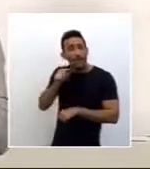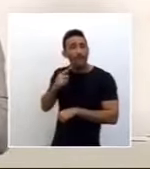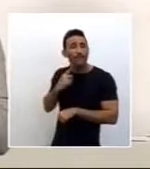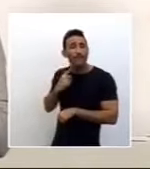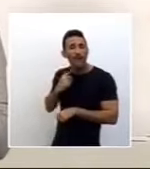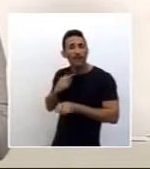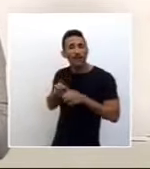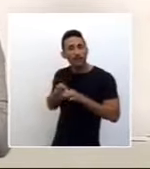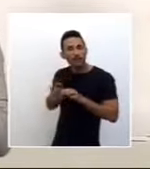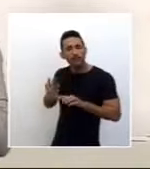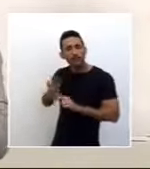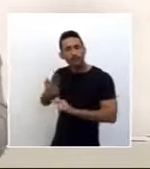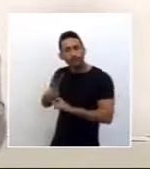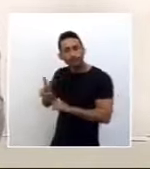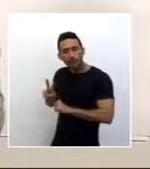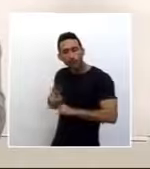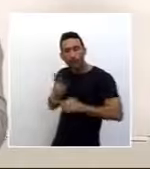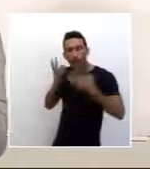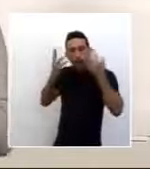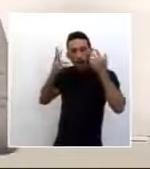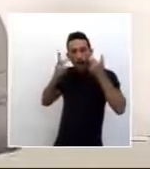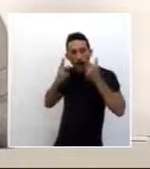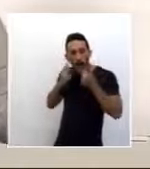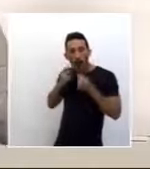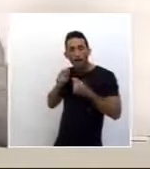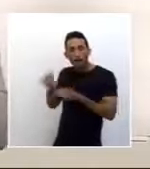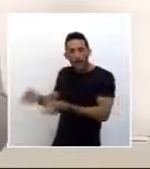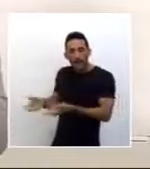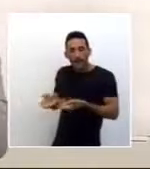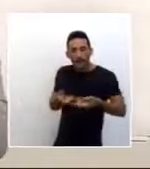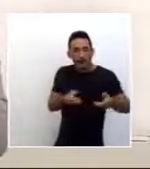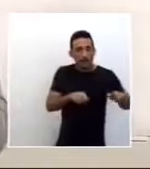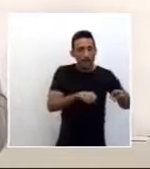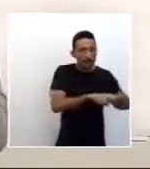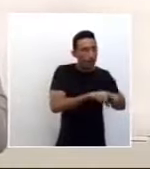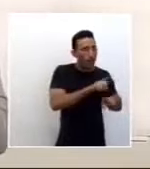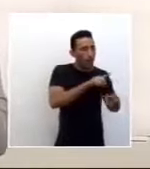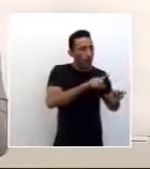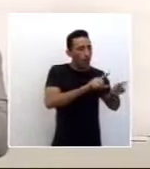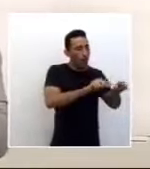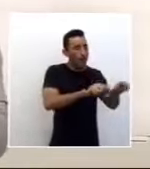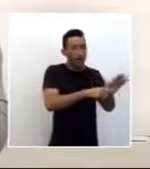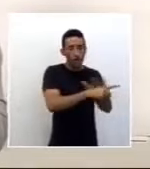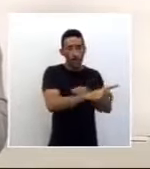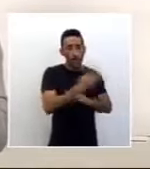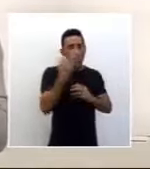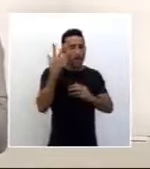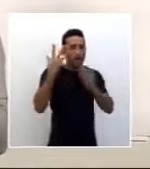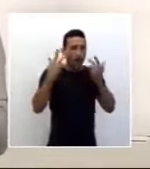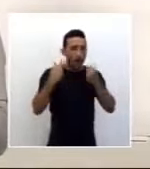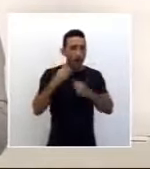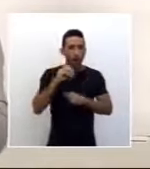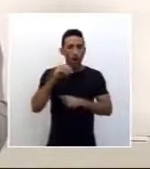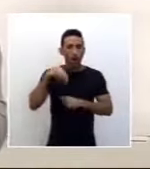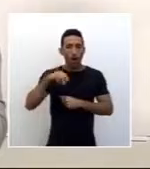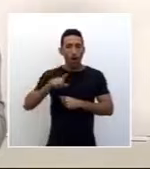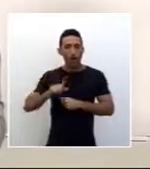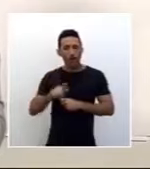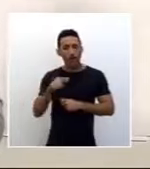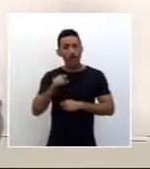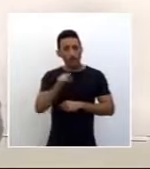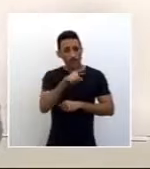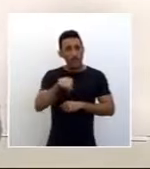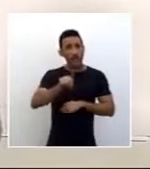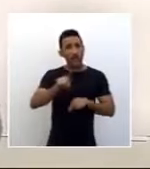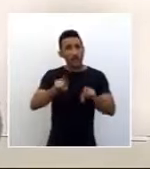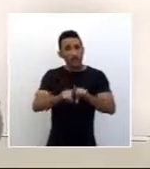além da gente recolher os animais e levar para os abrigos para as ONGs que cuidam deles que você como é que você pode